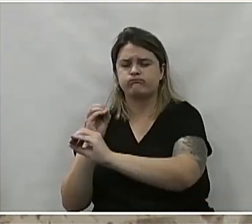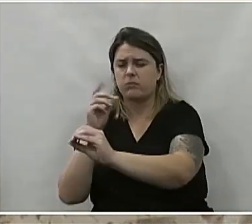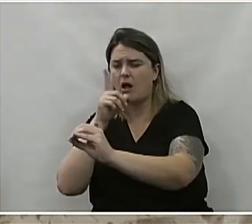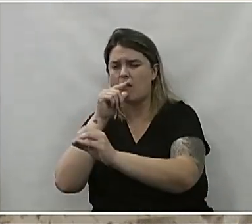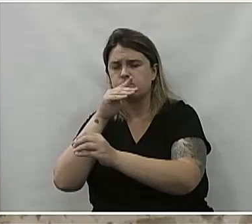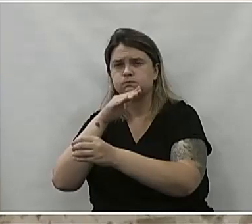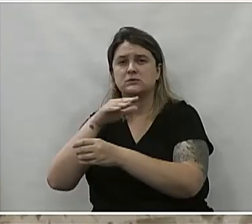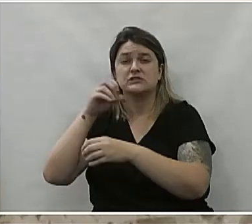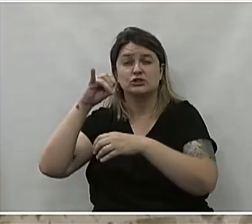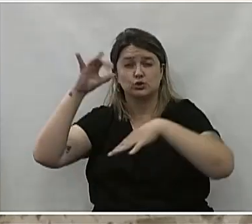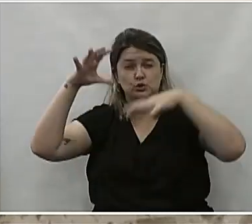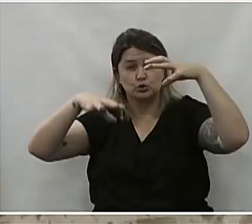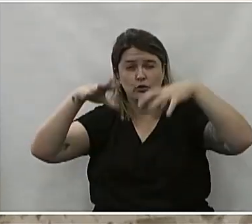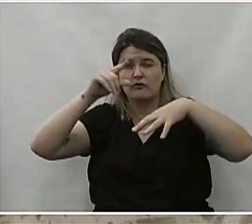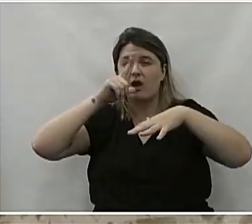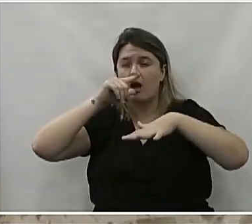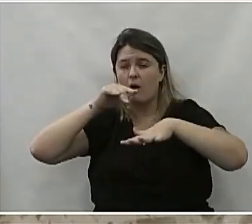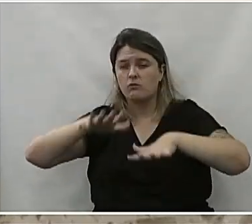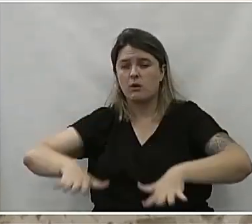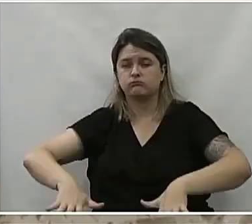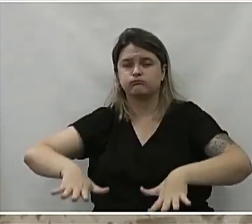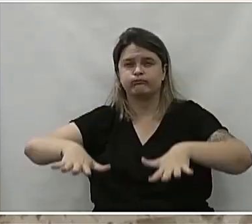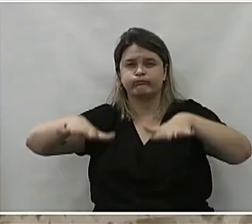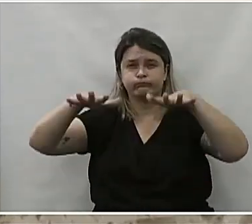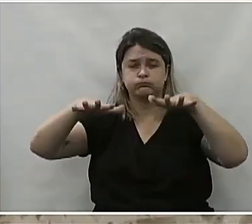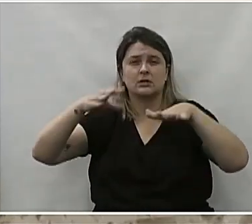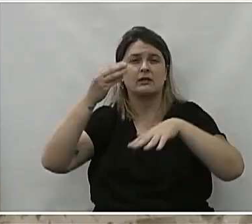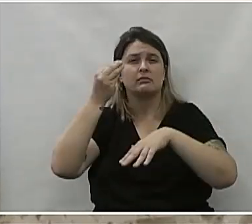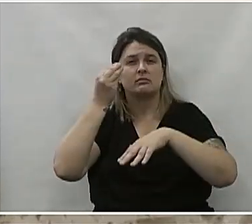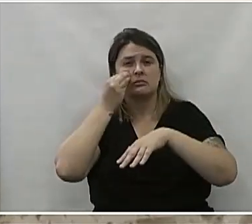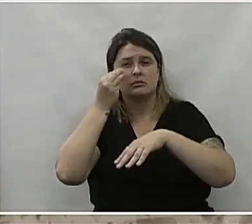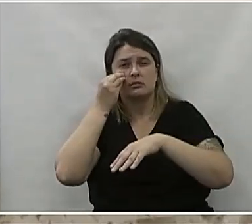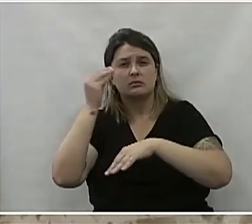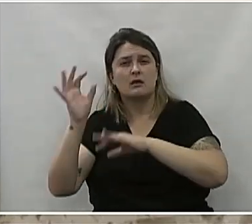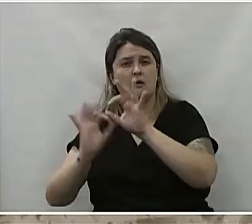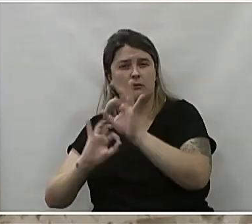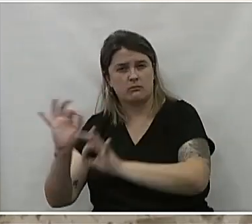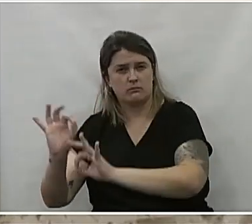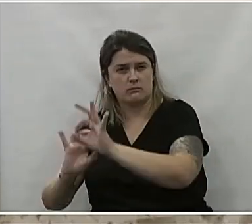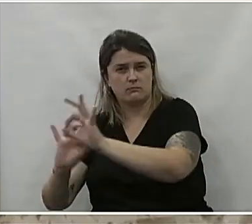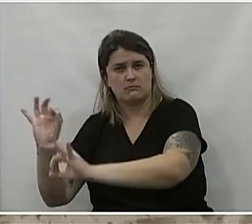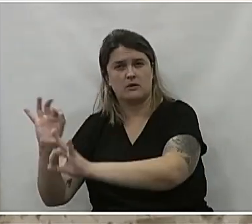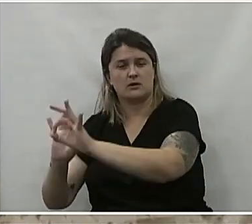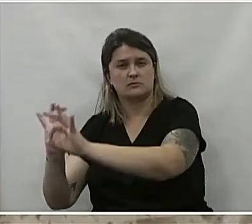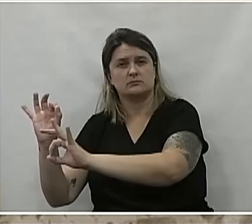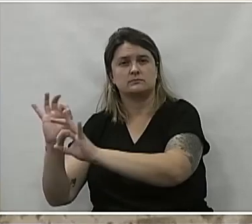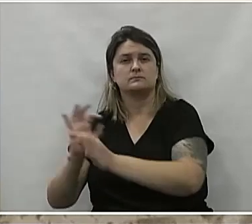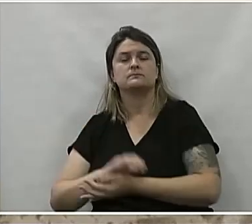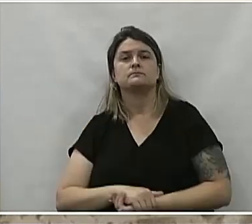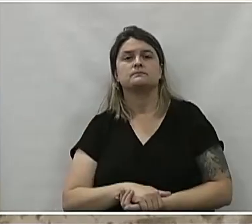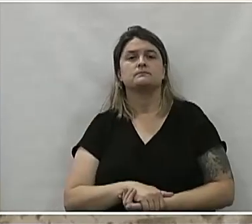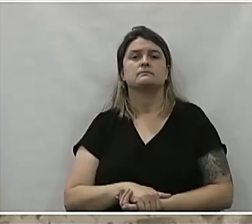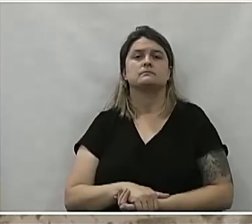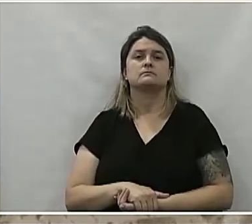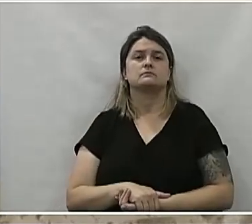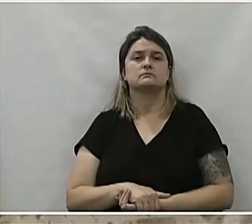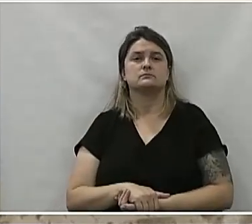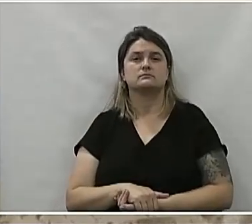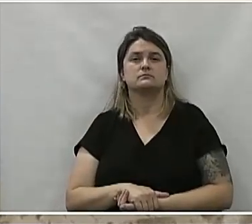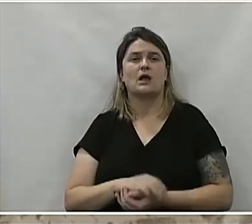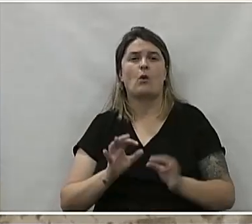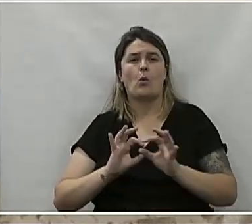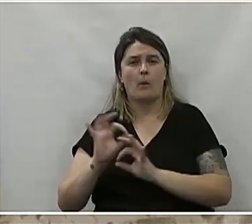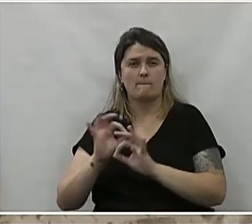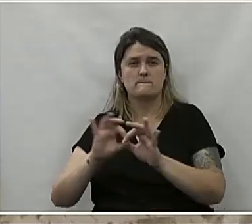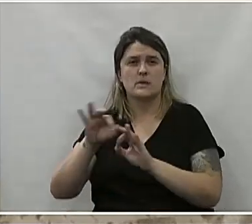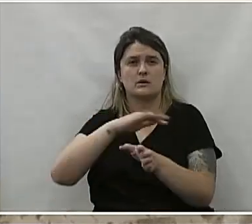Cada chuva Que dá Aquelas águas Cruzando A gente tenta A gente mesmo Com cortadeira Enfim Ajeitar a estrada Para